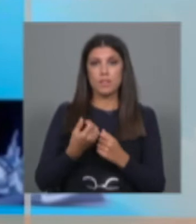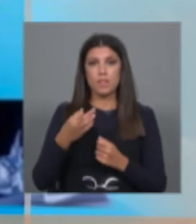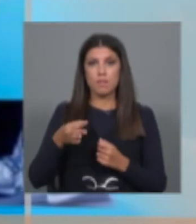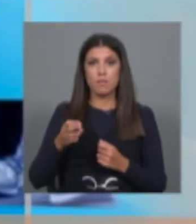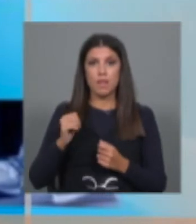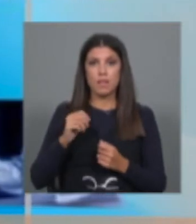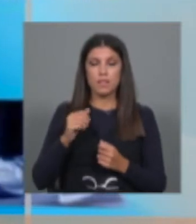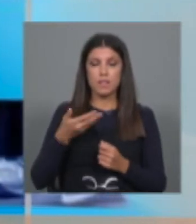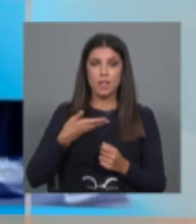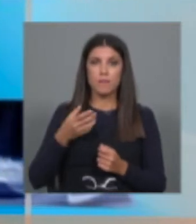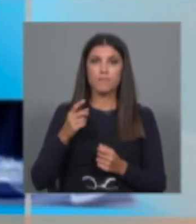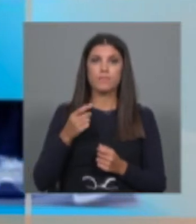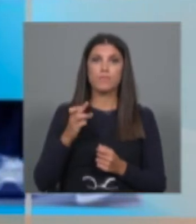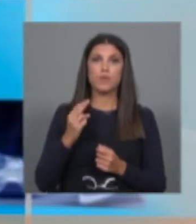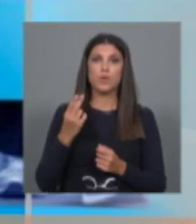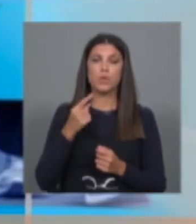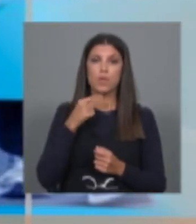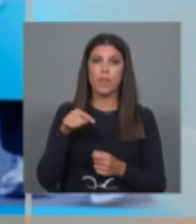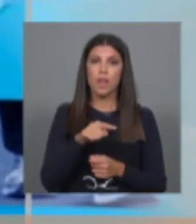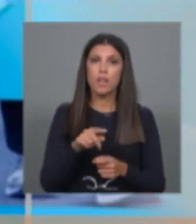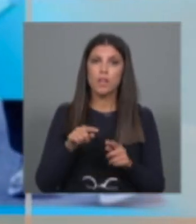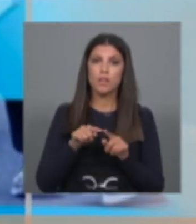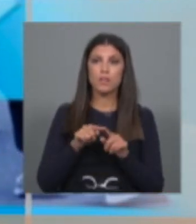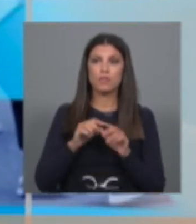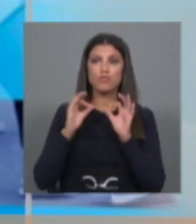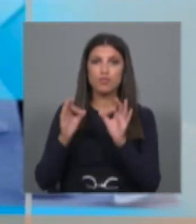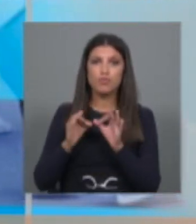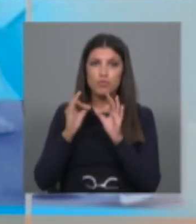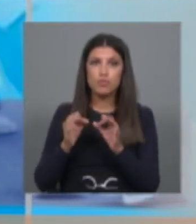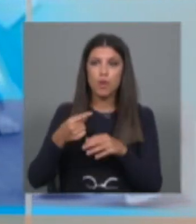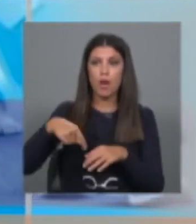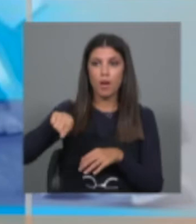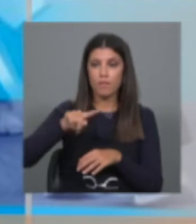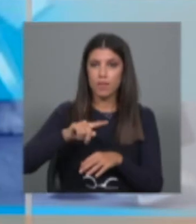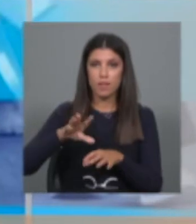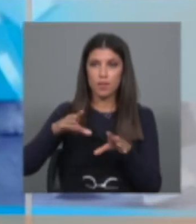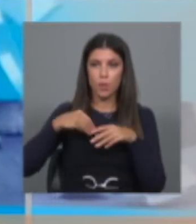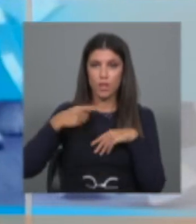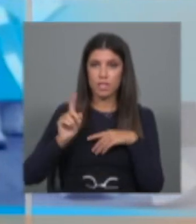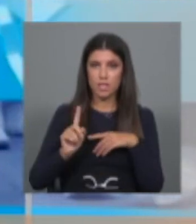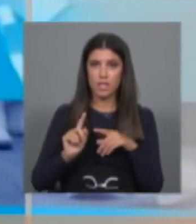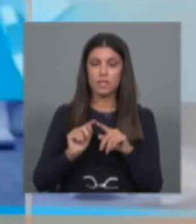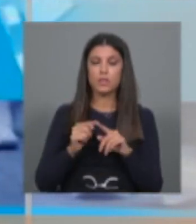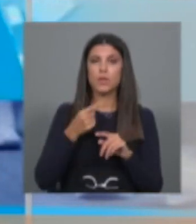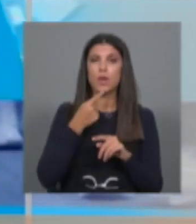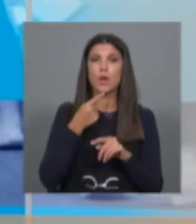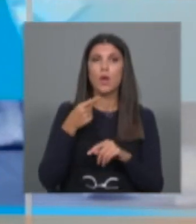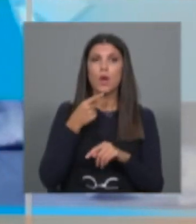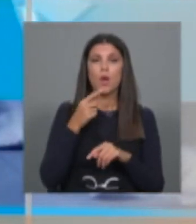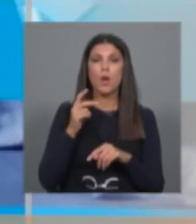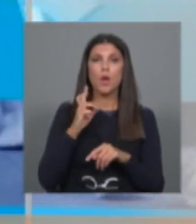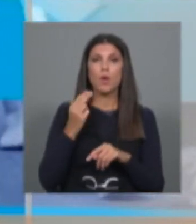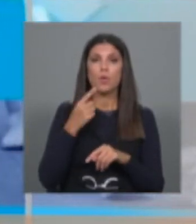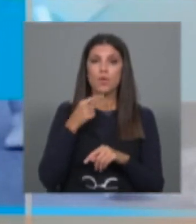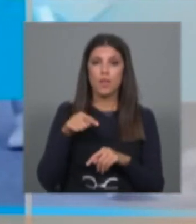Rui Rio, não é favorável ao referendo. Aliás, Rui Rio é a favor da eutanásia, é um